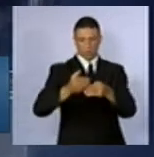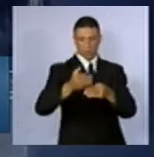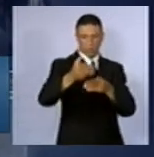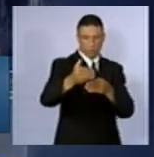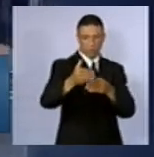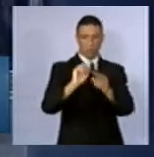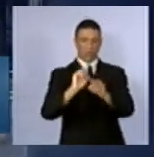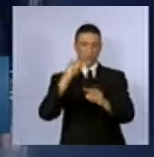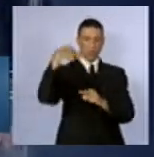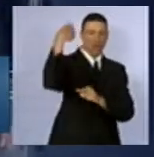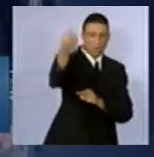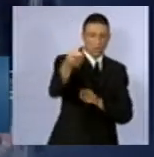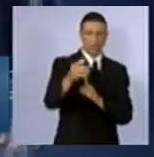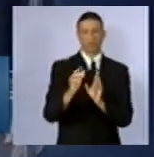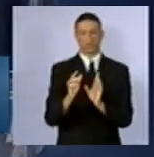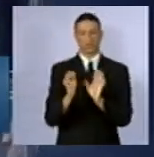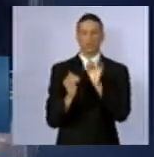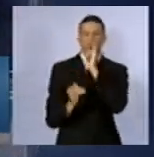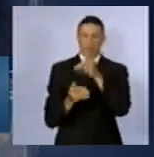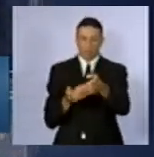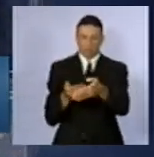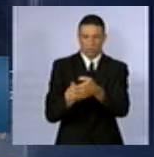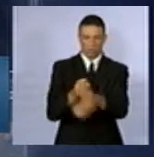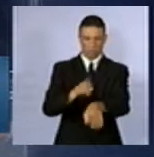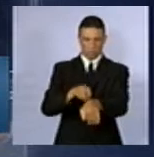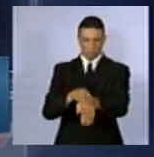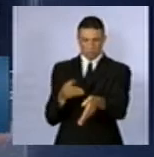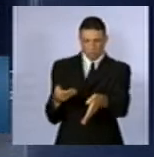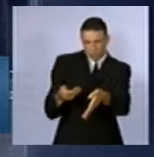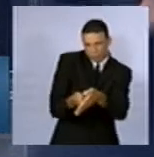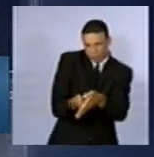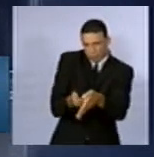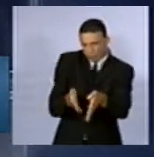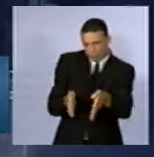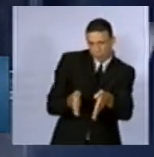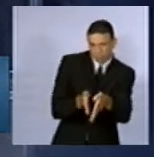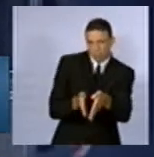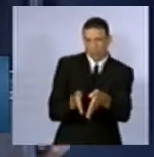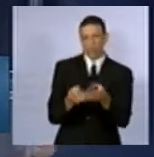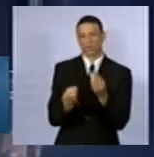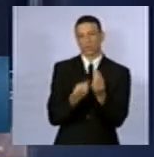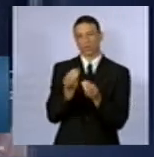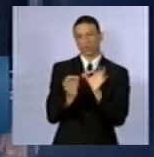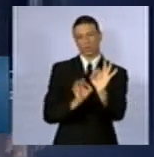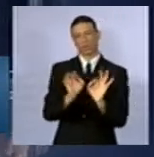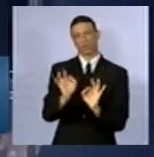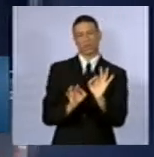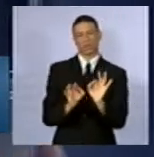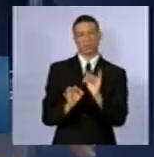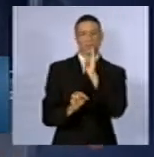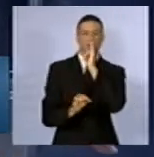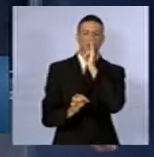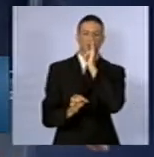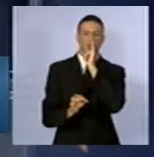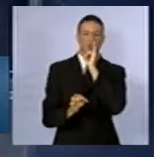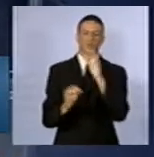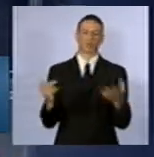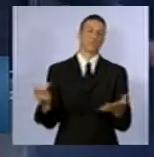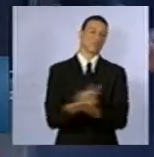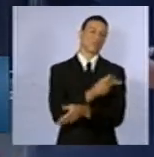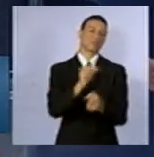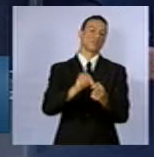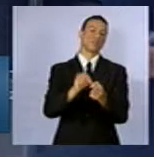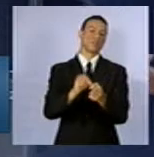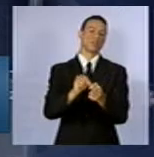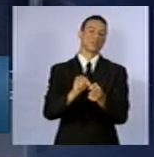fazer no curto prazo a única maneira é de de fazer isso seria